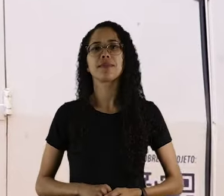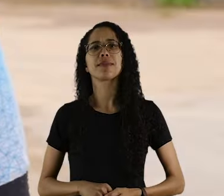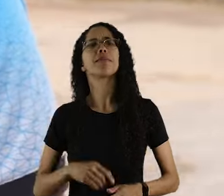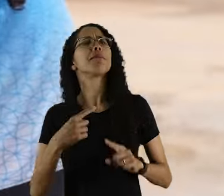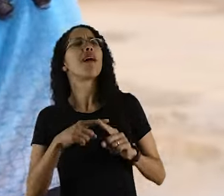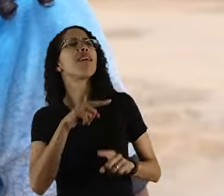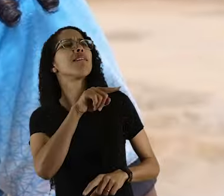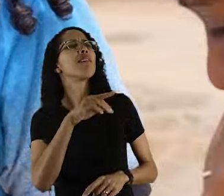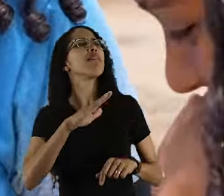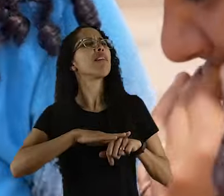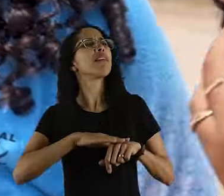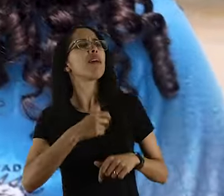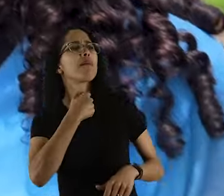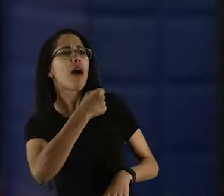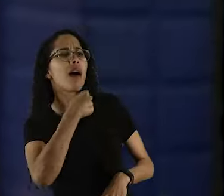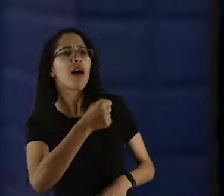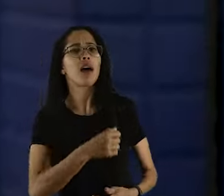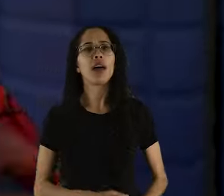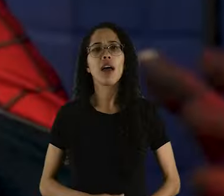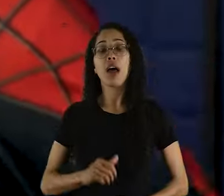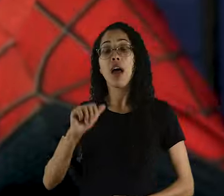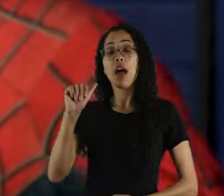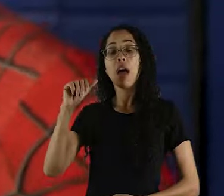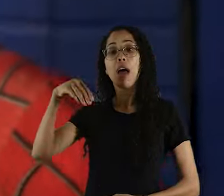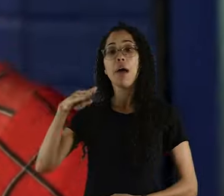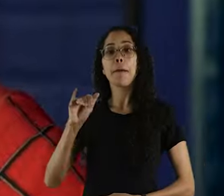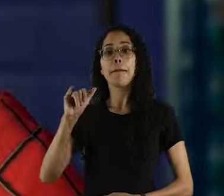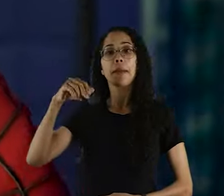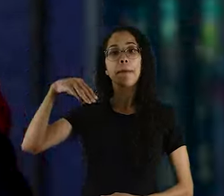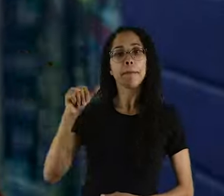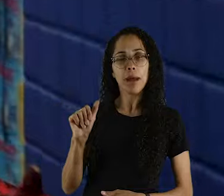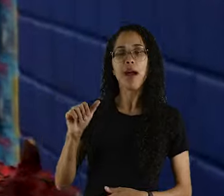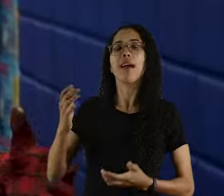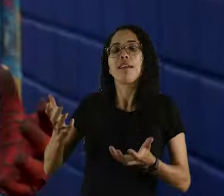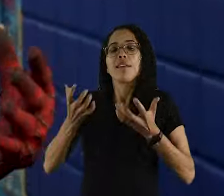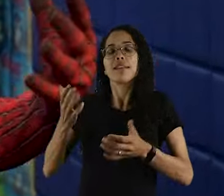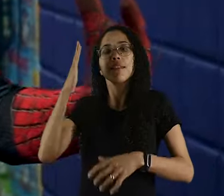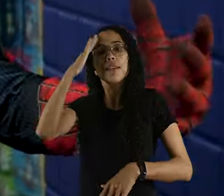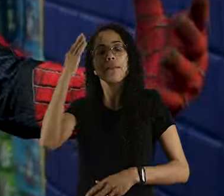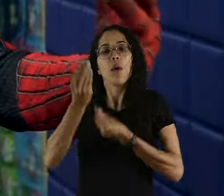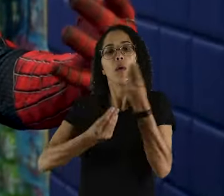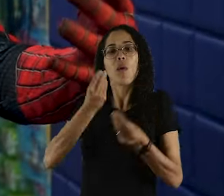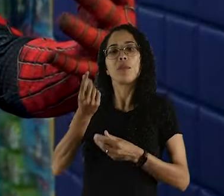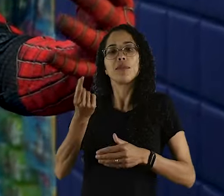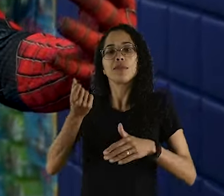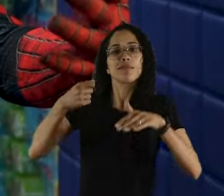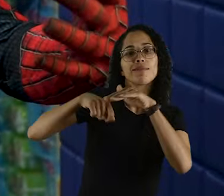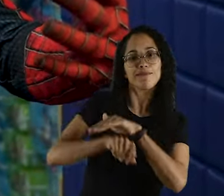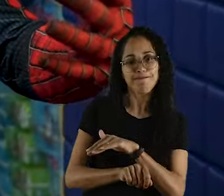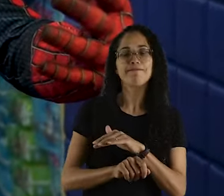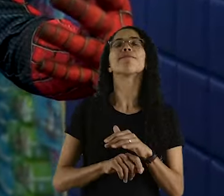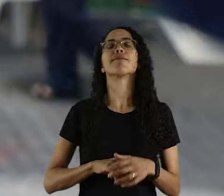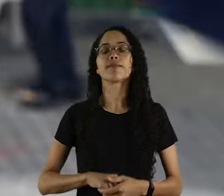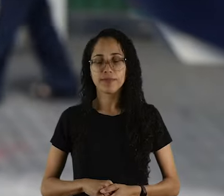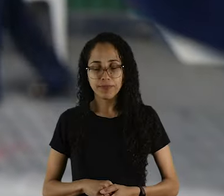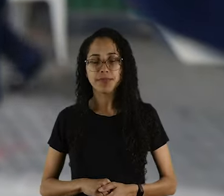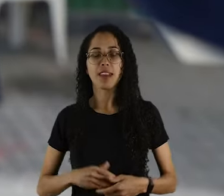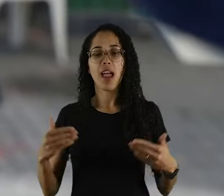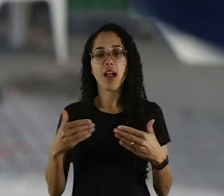moço? É pra entrevistar nós? A Ambima tá na rua e quer saber como você investe o seu din-din.